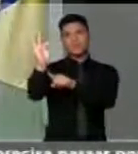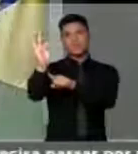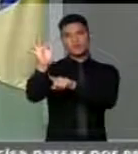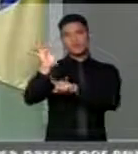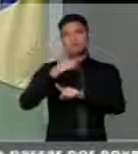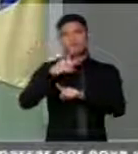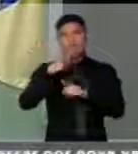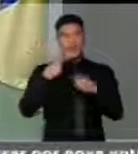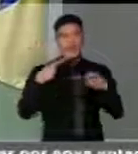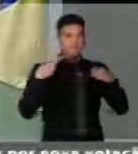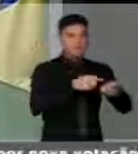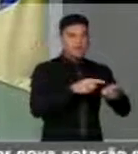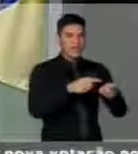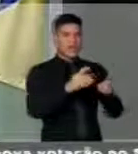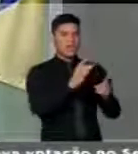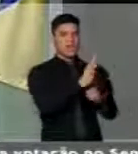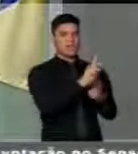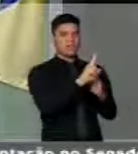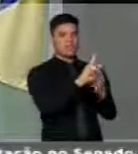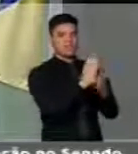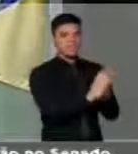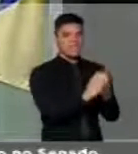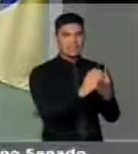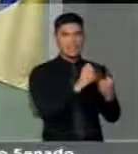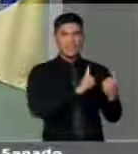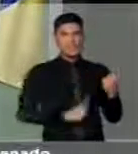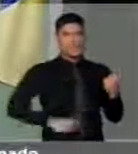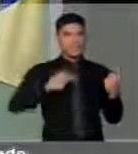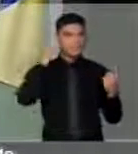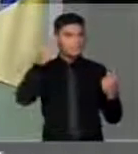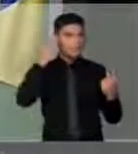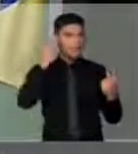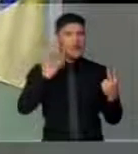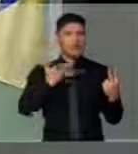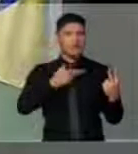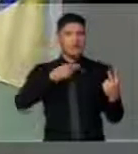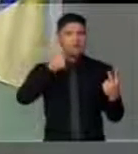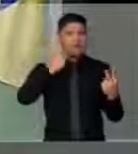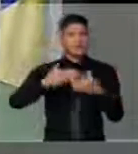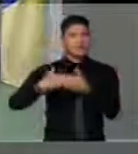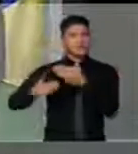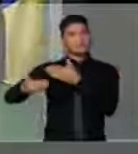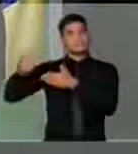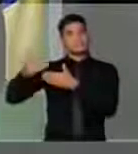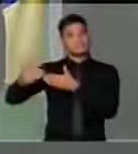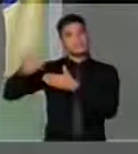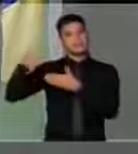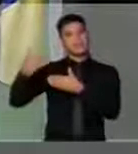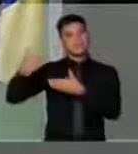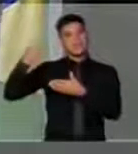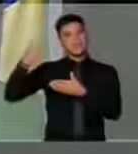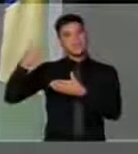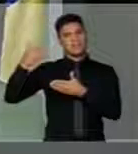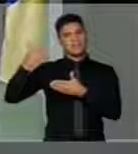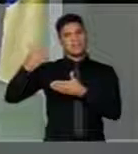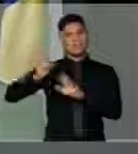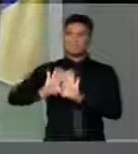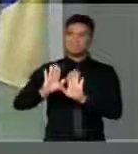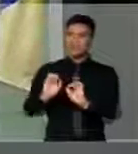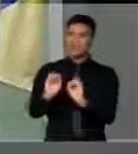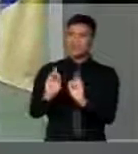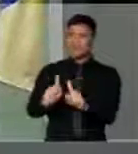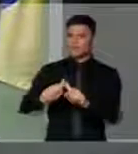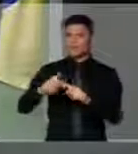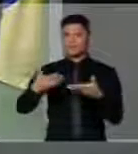se fala do governo de Fernando Henrique Cardoso, só se fala do passado e o presente. Cadê as soluções para